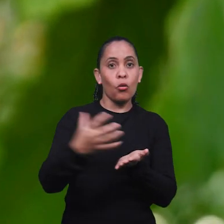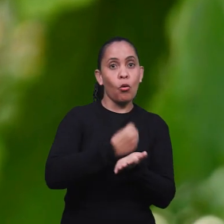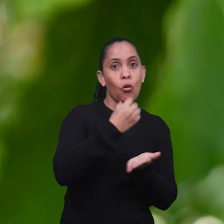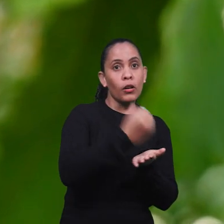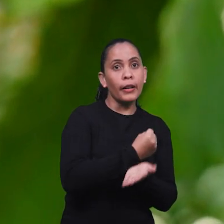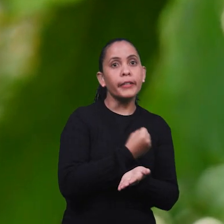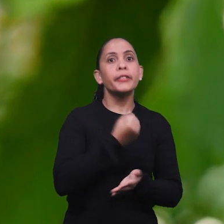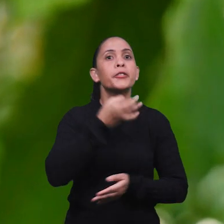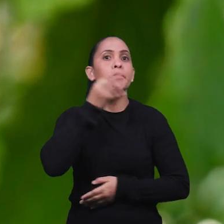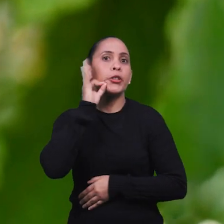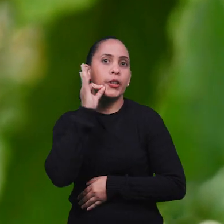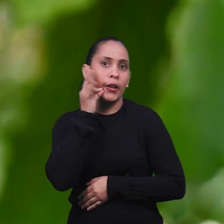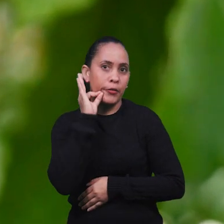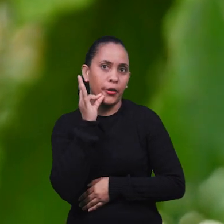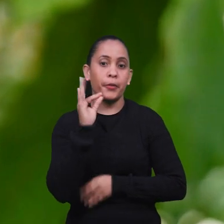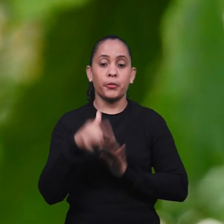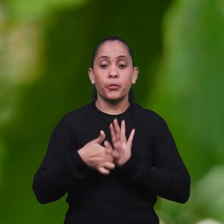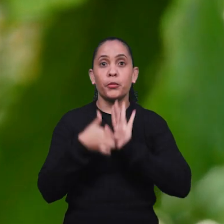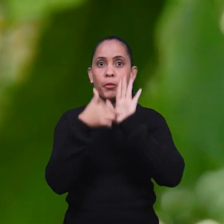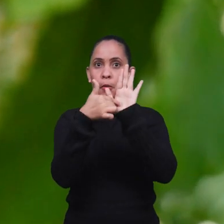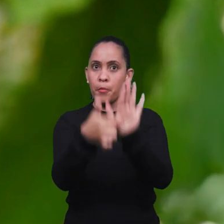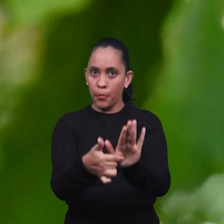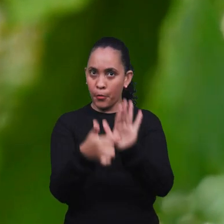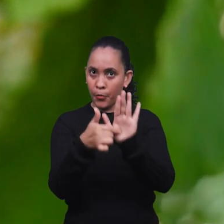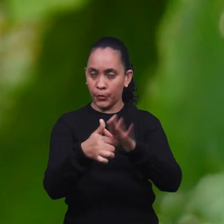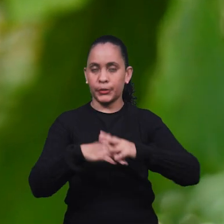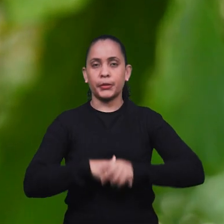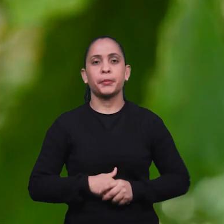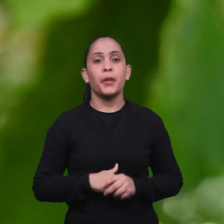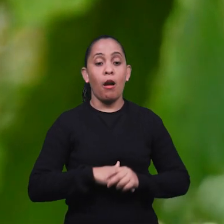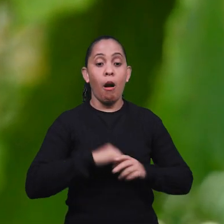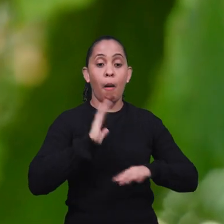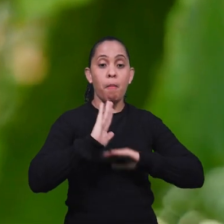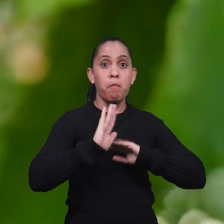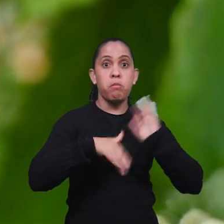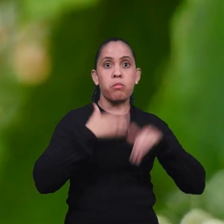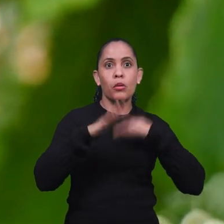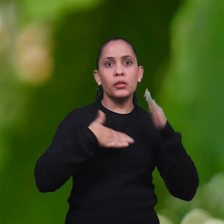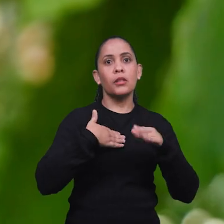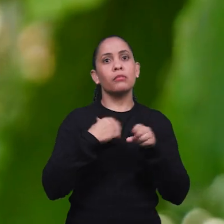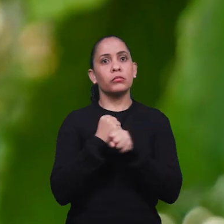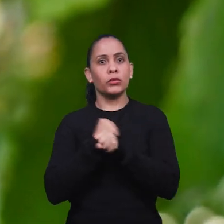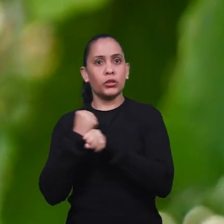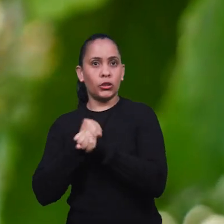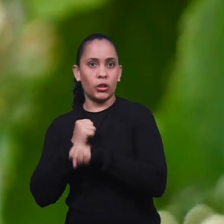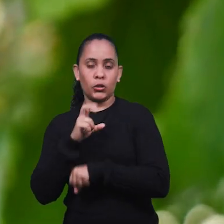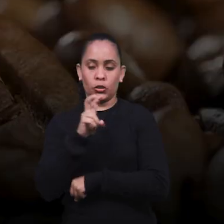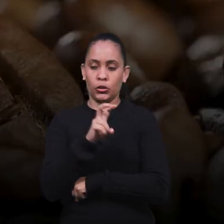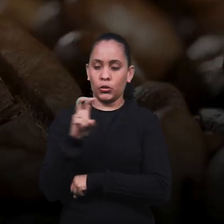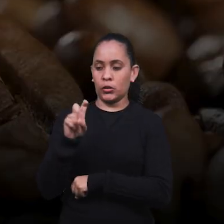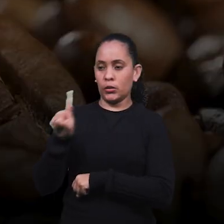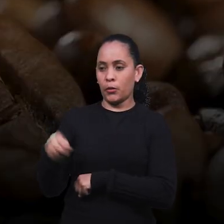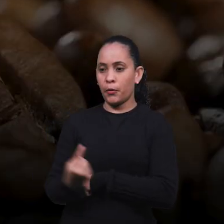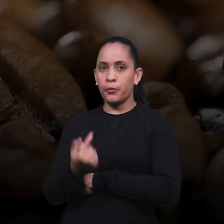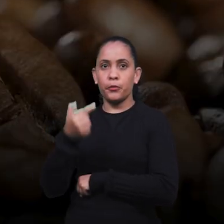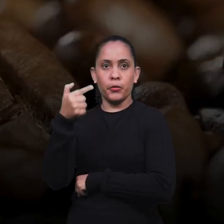café. A Companhia Nacional de Abastecimento estima que a produção brasileira neste ano será